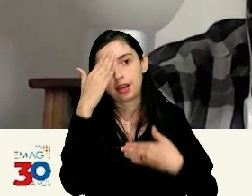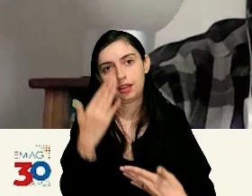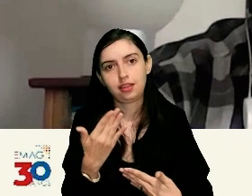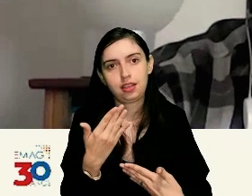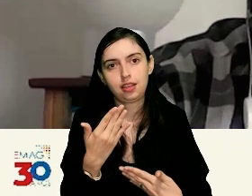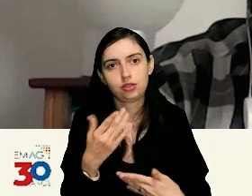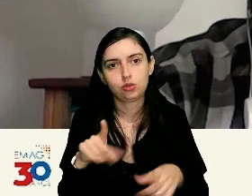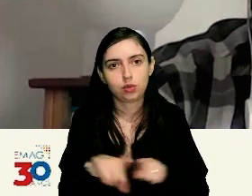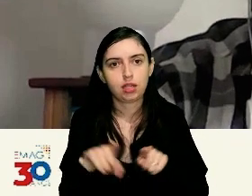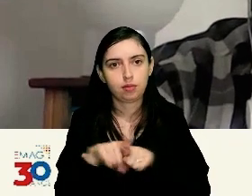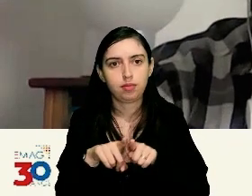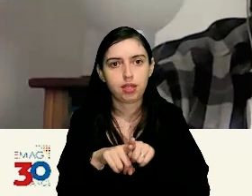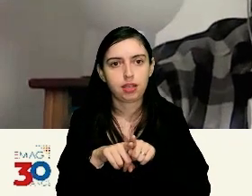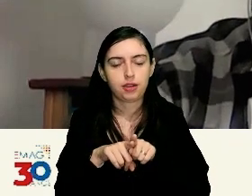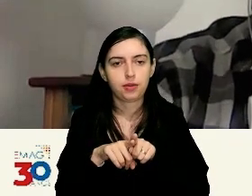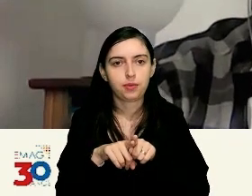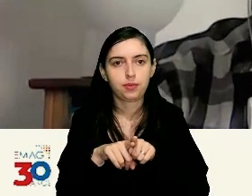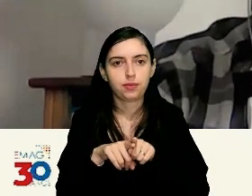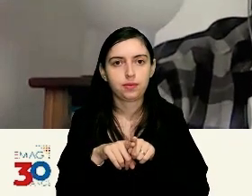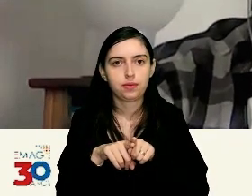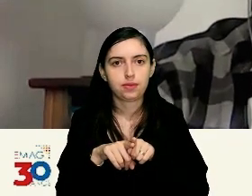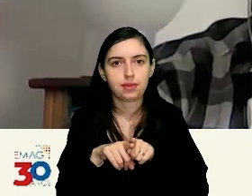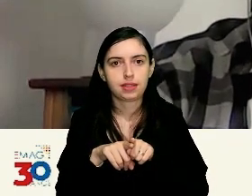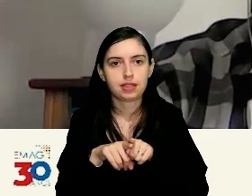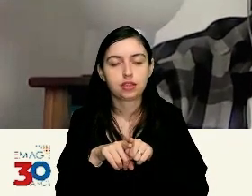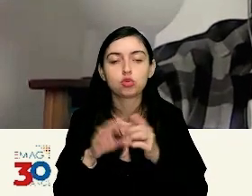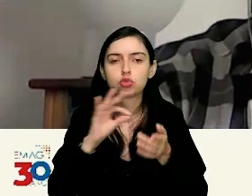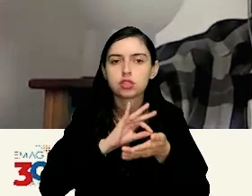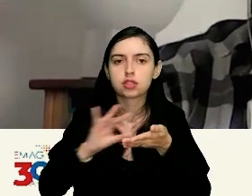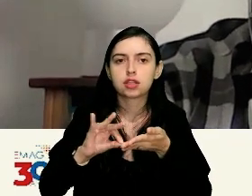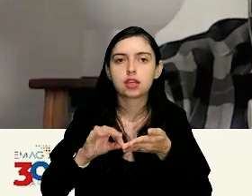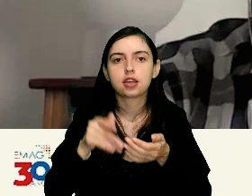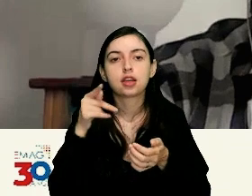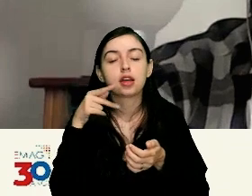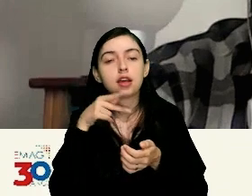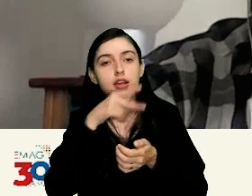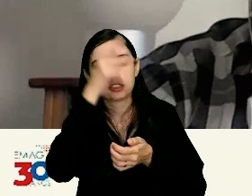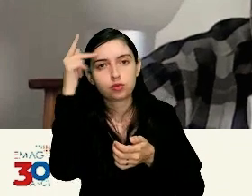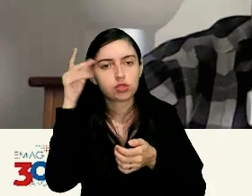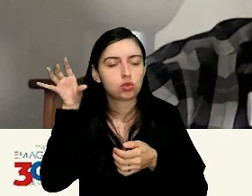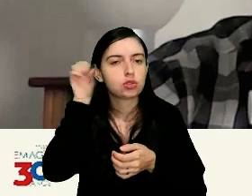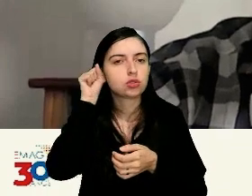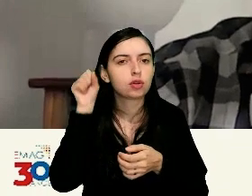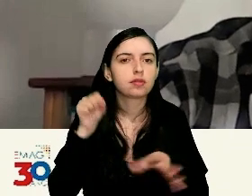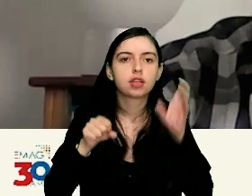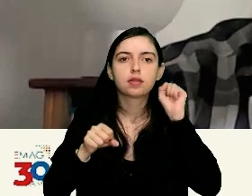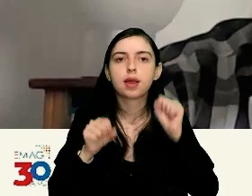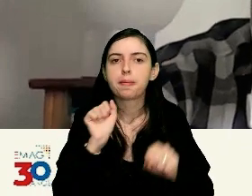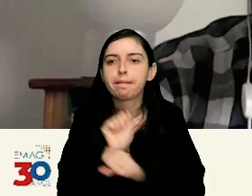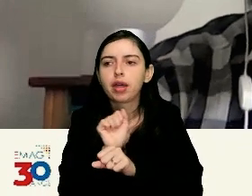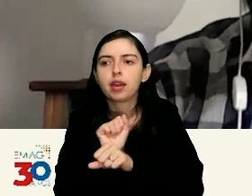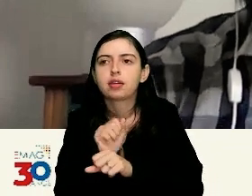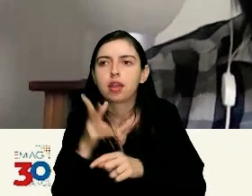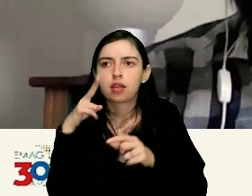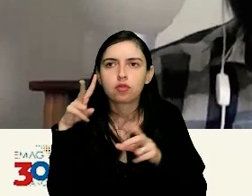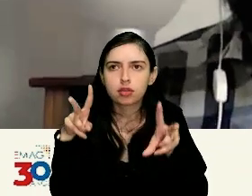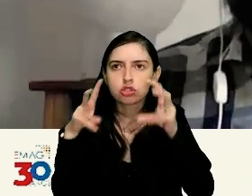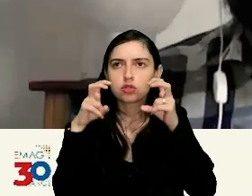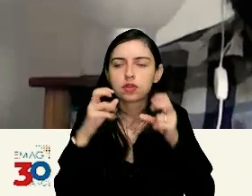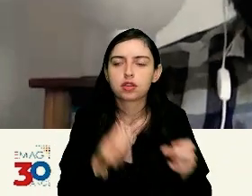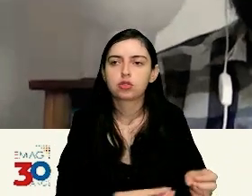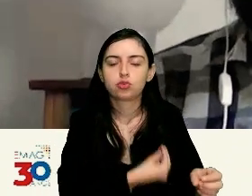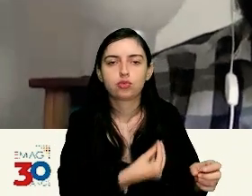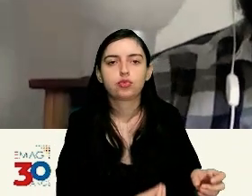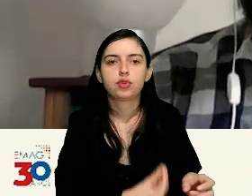aos nossos inscritos e as pessoas que nos ouviram, que também dedicaram tempo e tiveram presentes